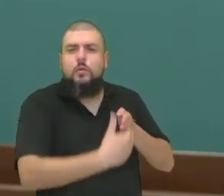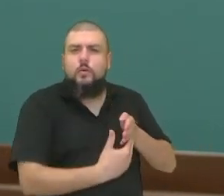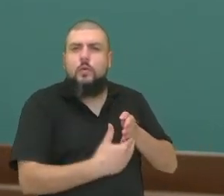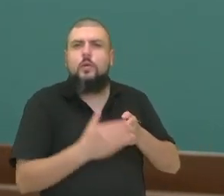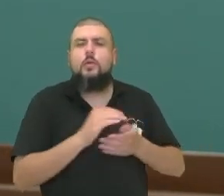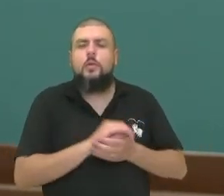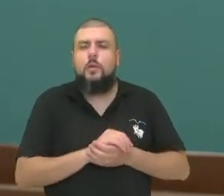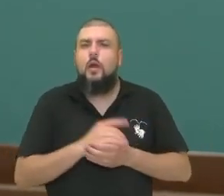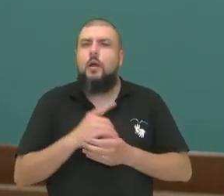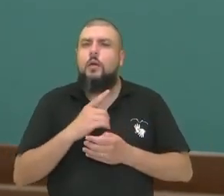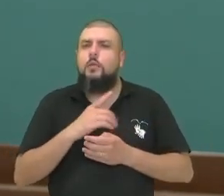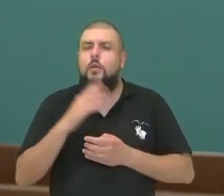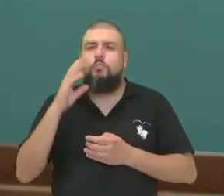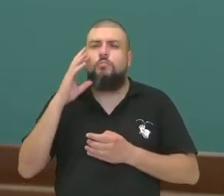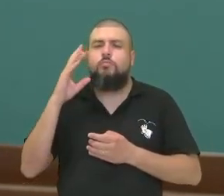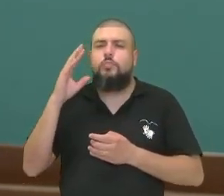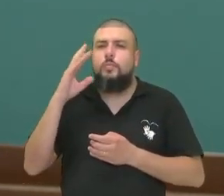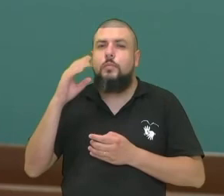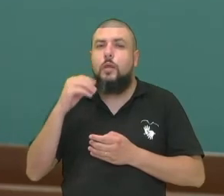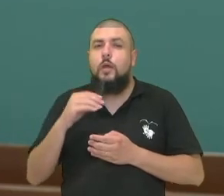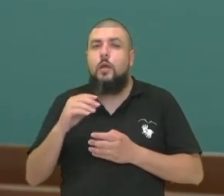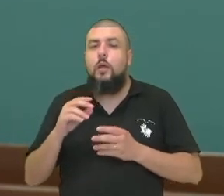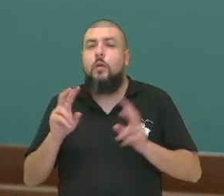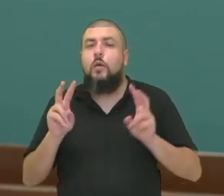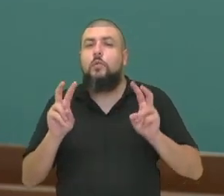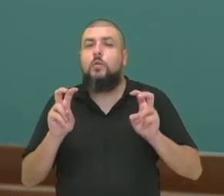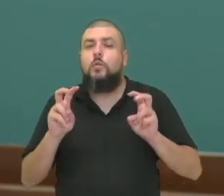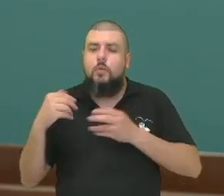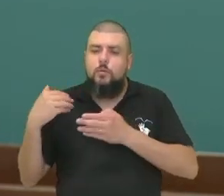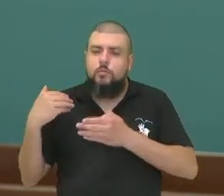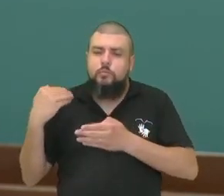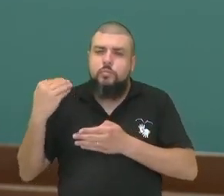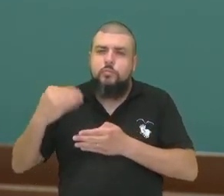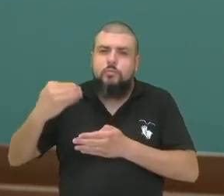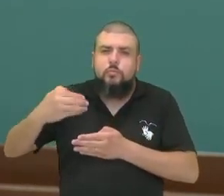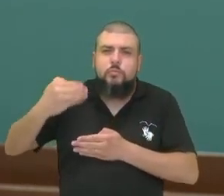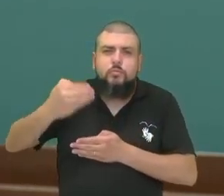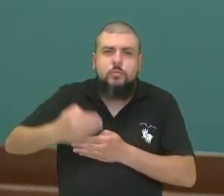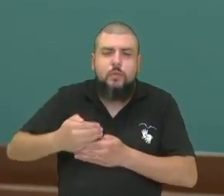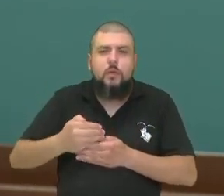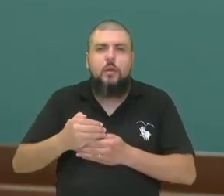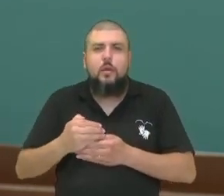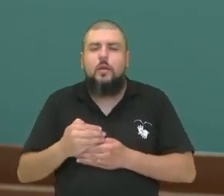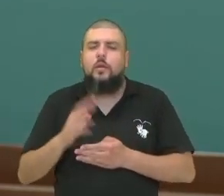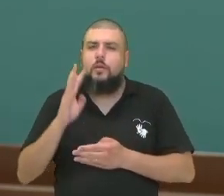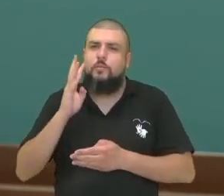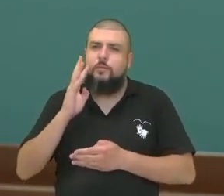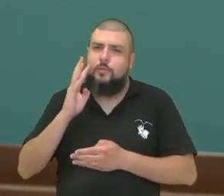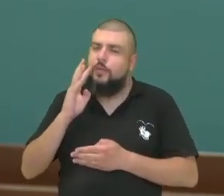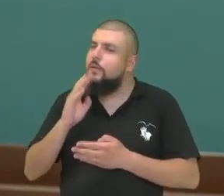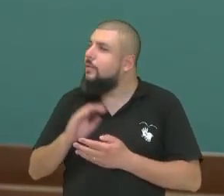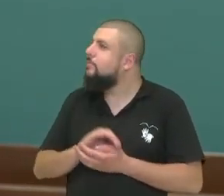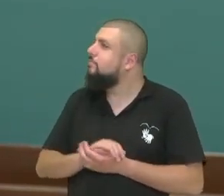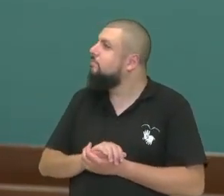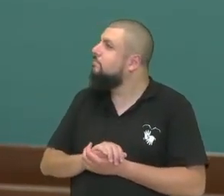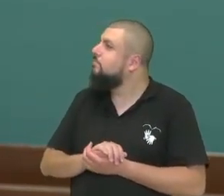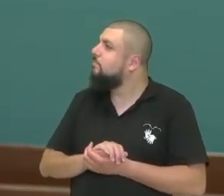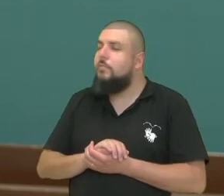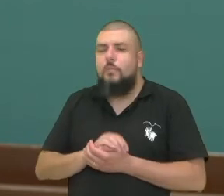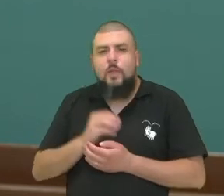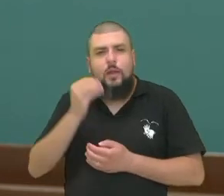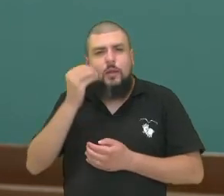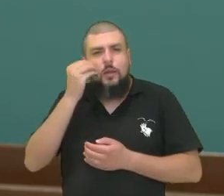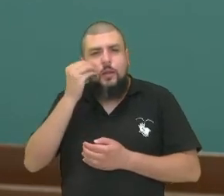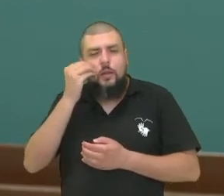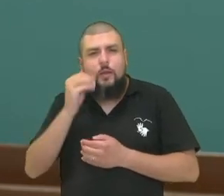bastante essas idéias tá que a gente vem trabalhando em relação aos ângulos em relação aos polígonos é muito bacana tá então acessa lá